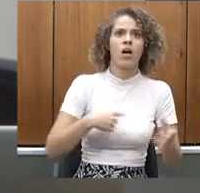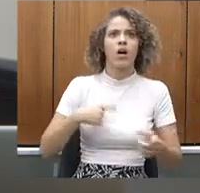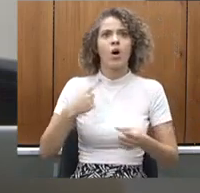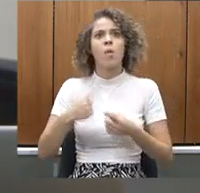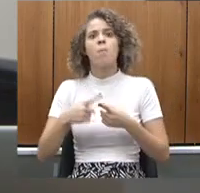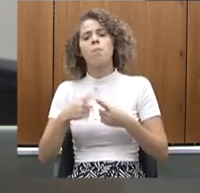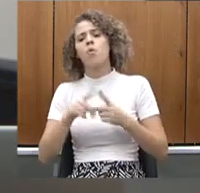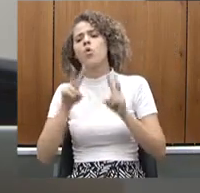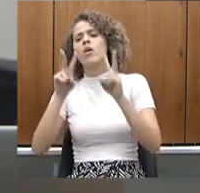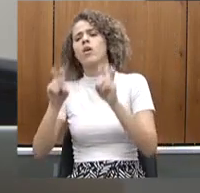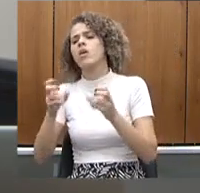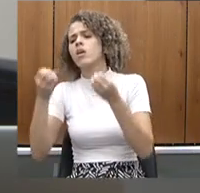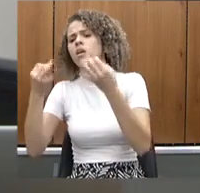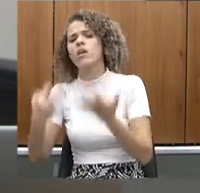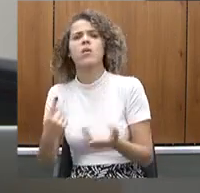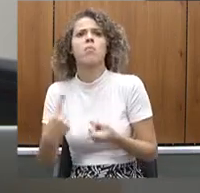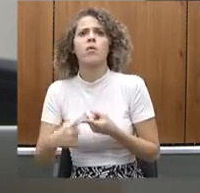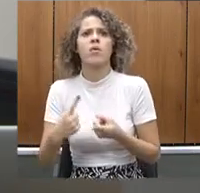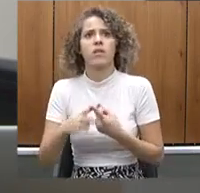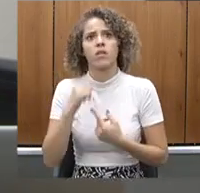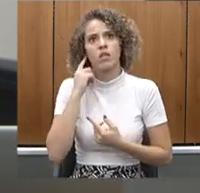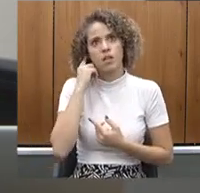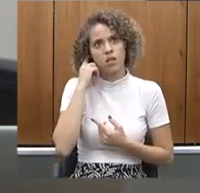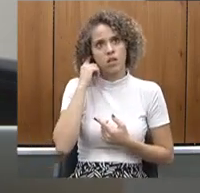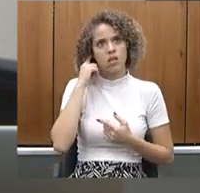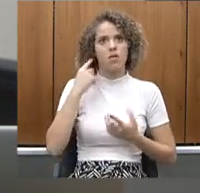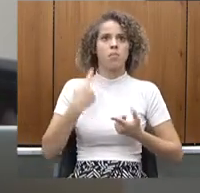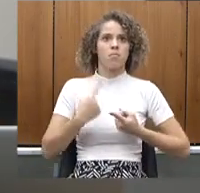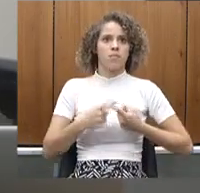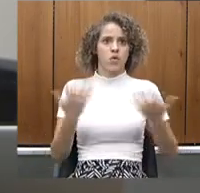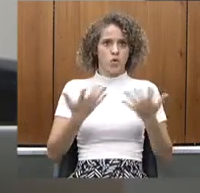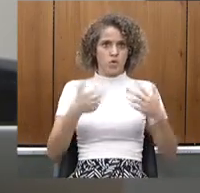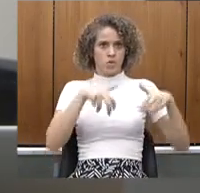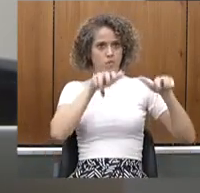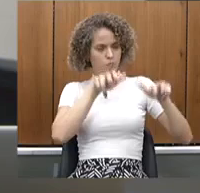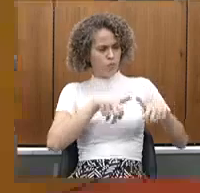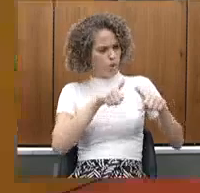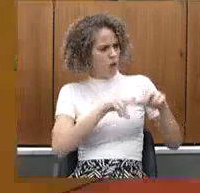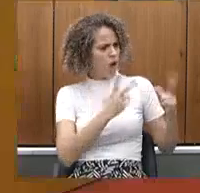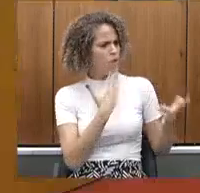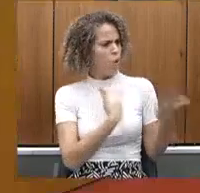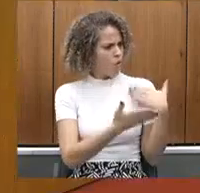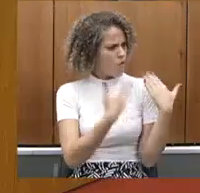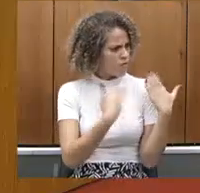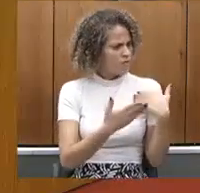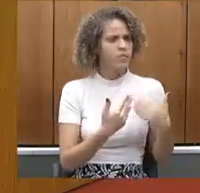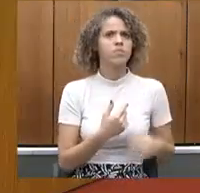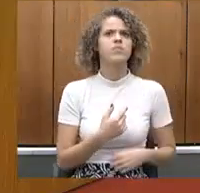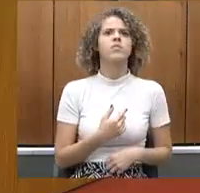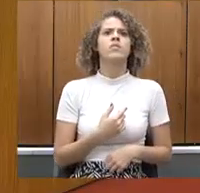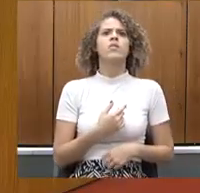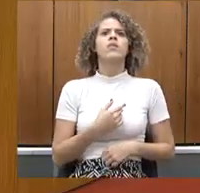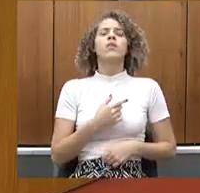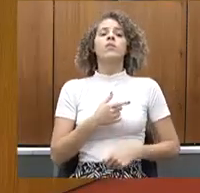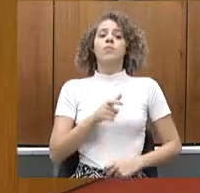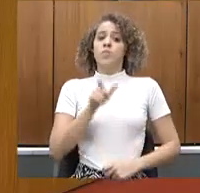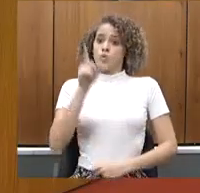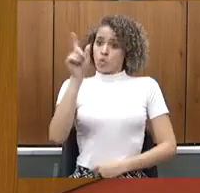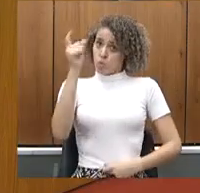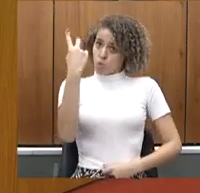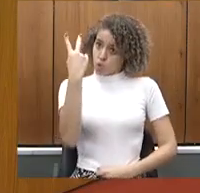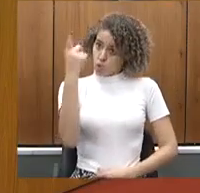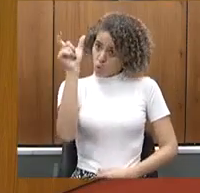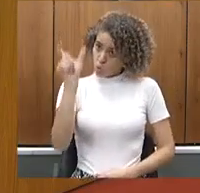nesse tempo eu parei nesse tema hoje mesmo Comandante nós aprovar um requerimento dois promotores de justiça